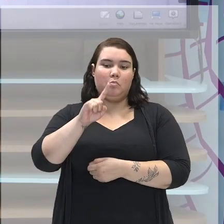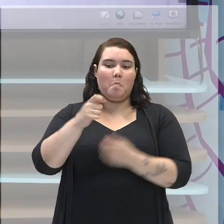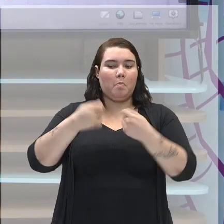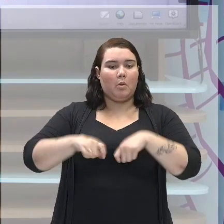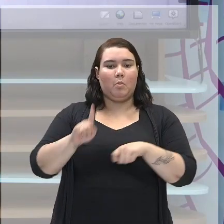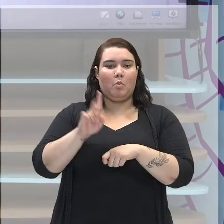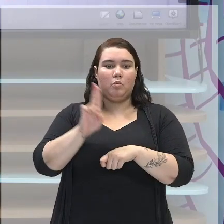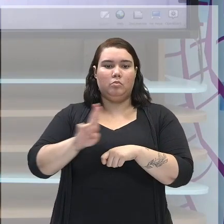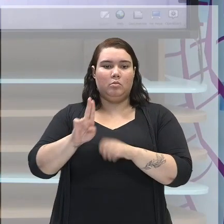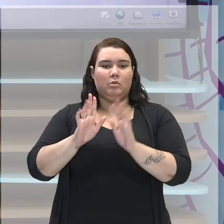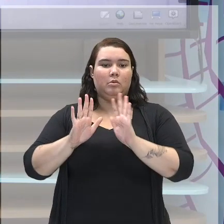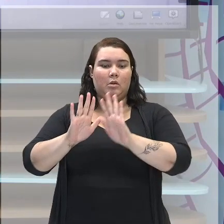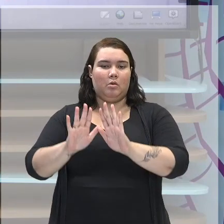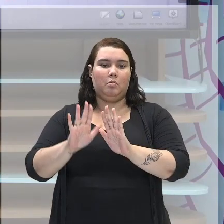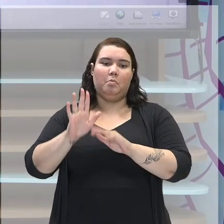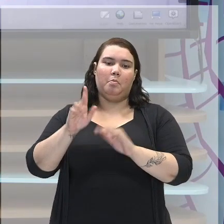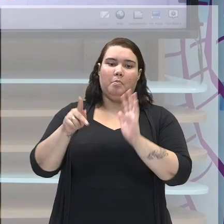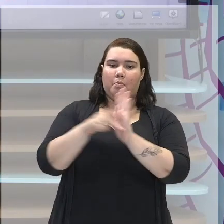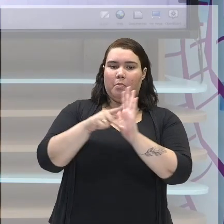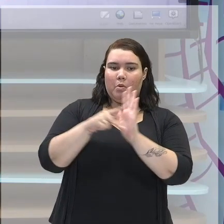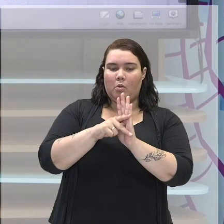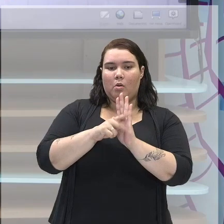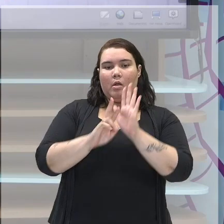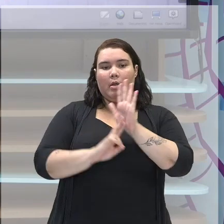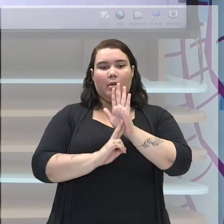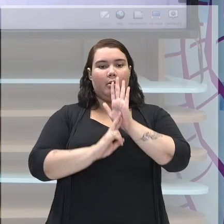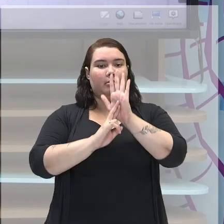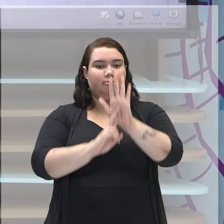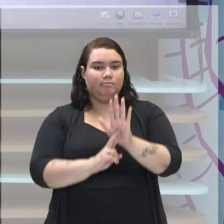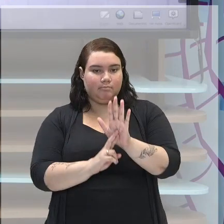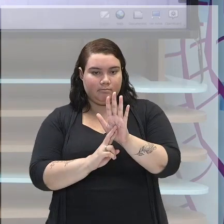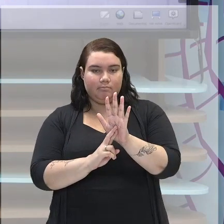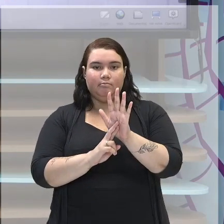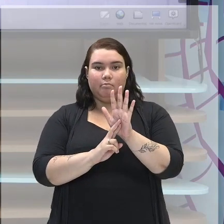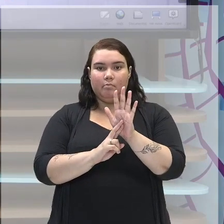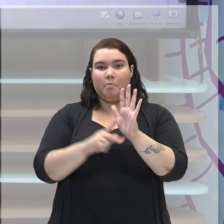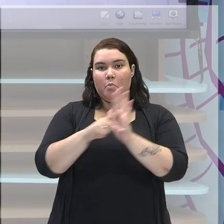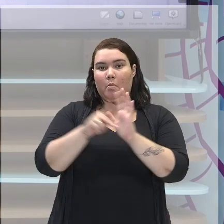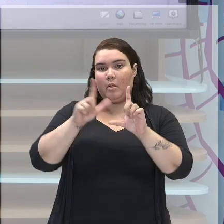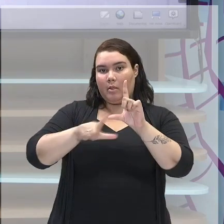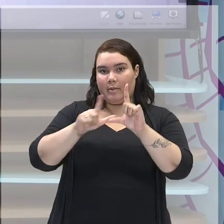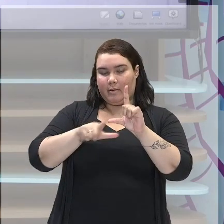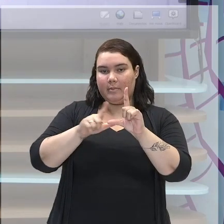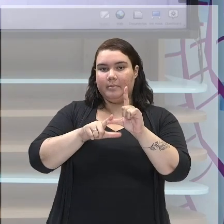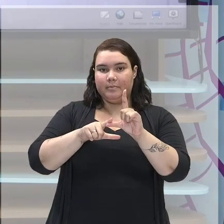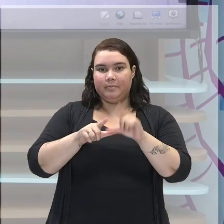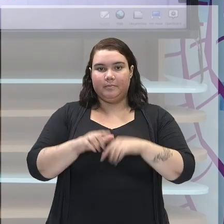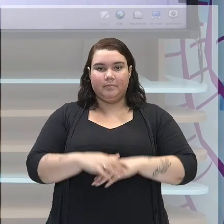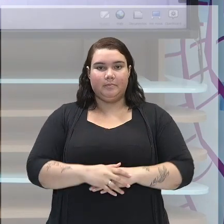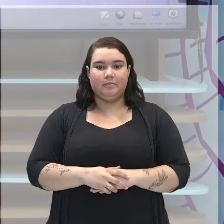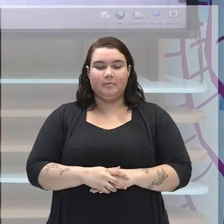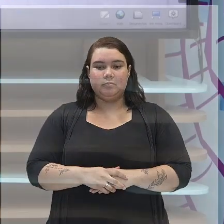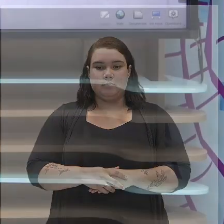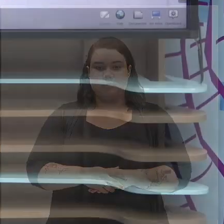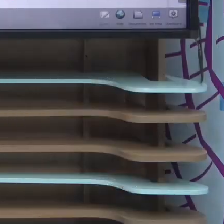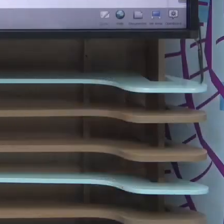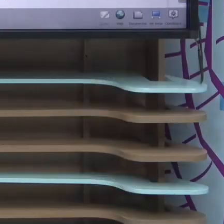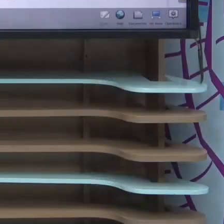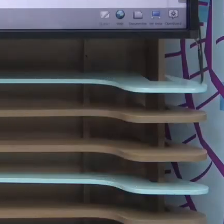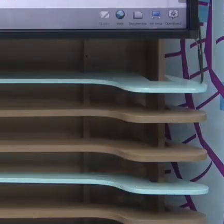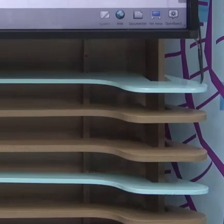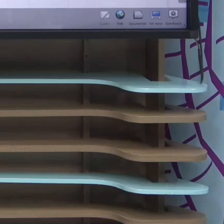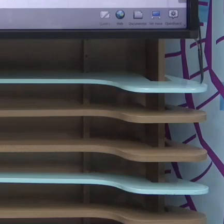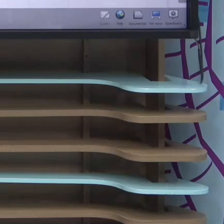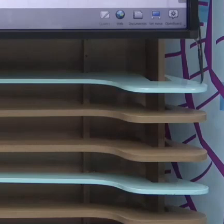mexer, deixar através da representatividade pela letra. E aí não mexe por quê? Porque aí não